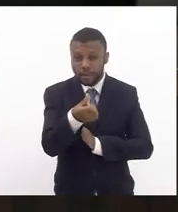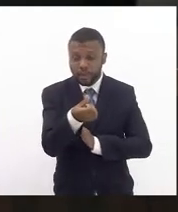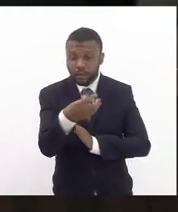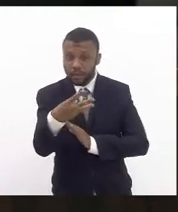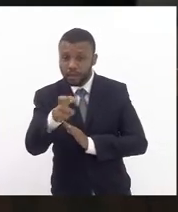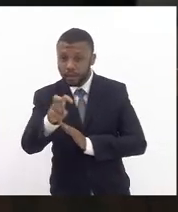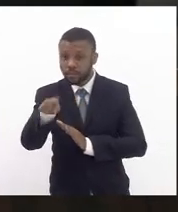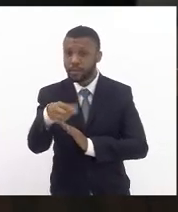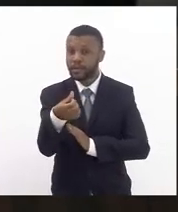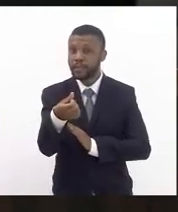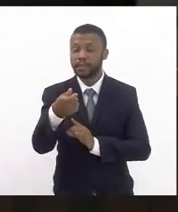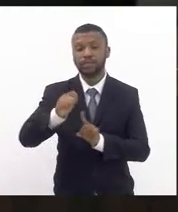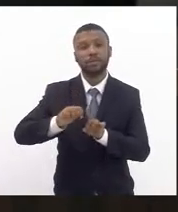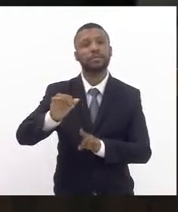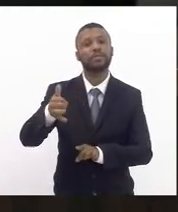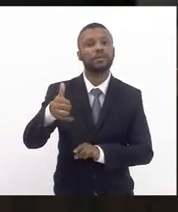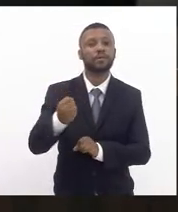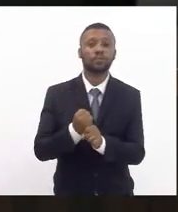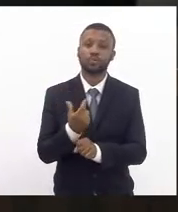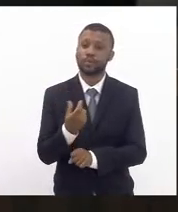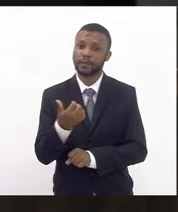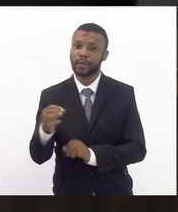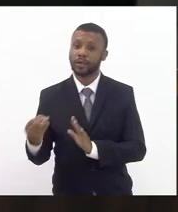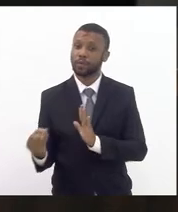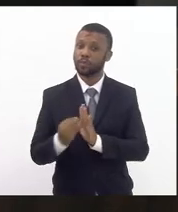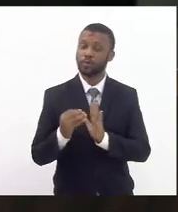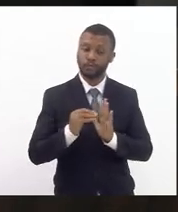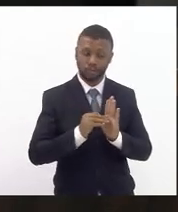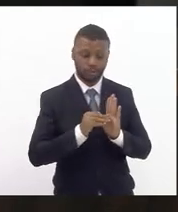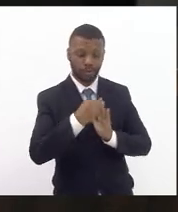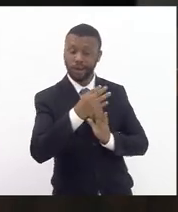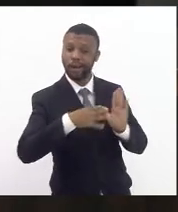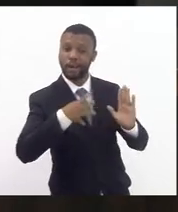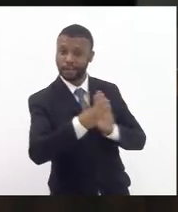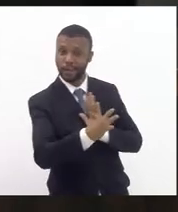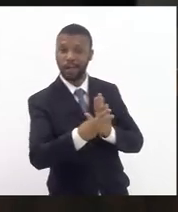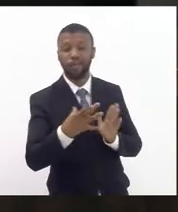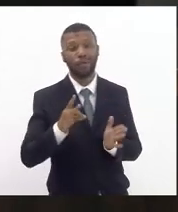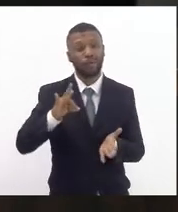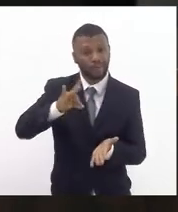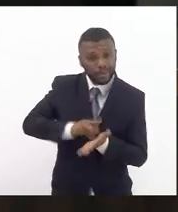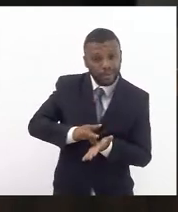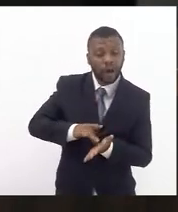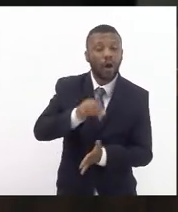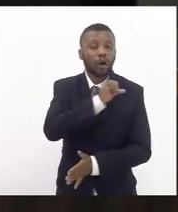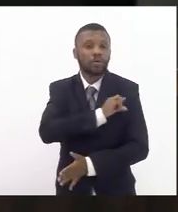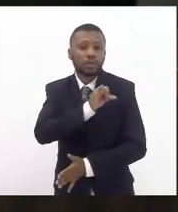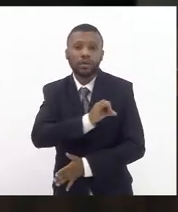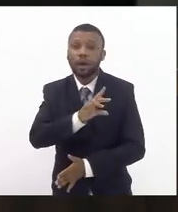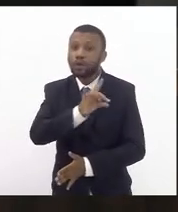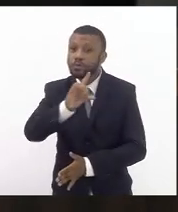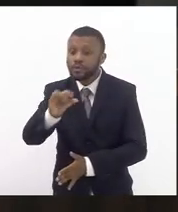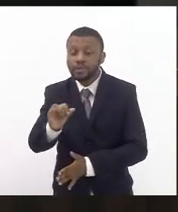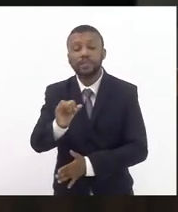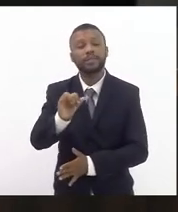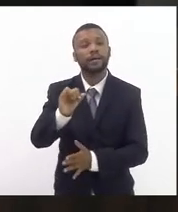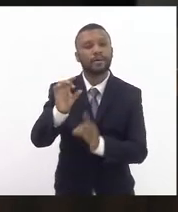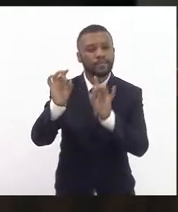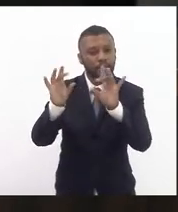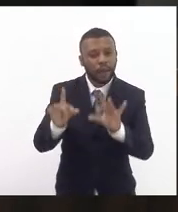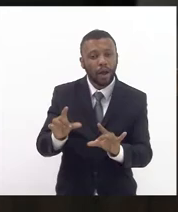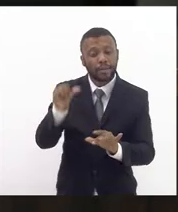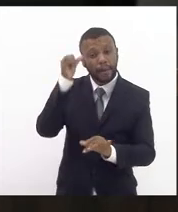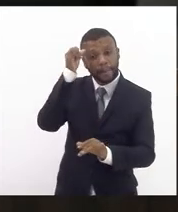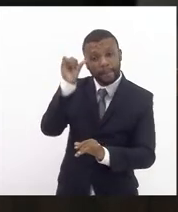6 de janeiro de 2010, incluindo no calendário oficial do Estado do Rio de Janeiro o dia da prevenção à